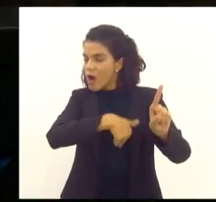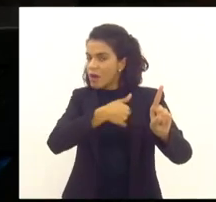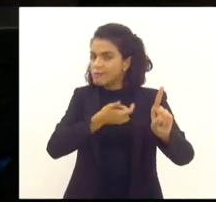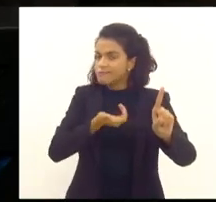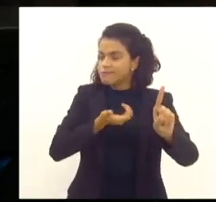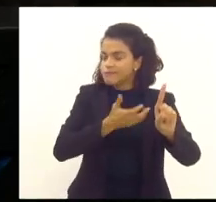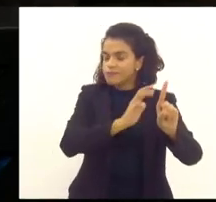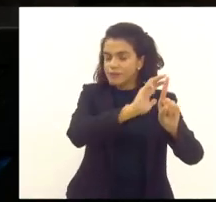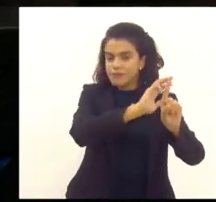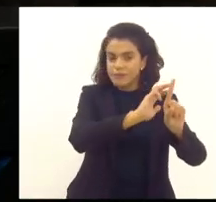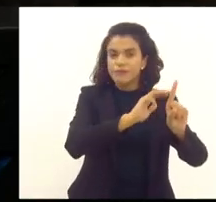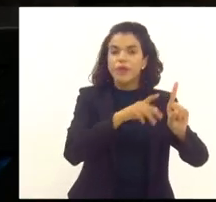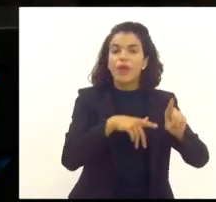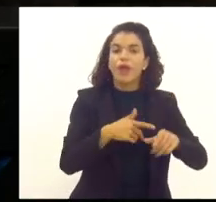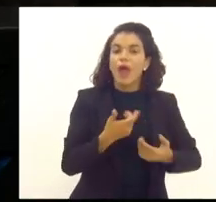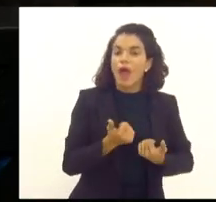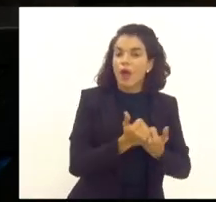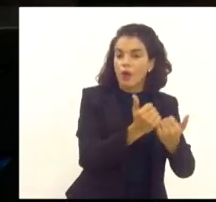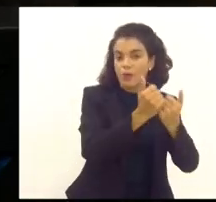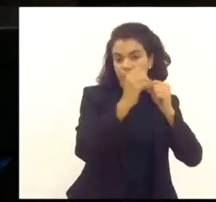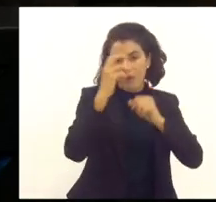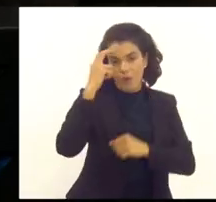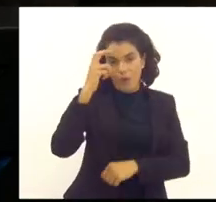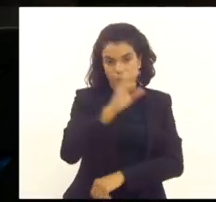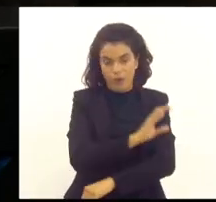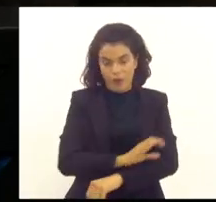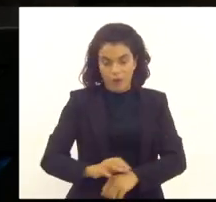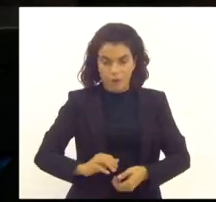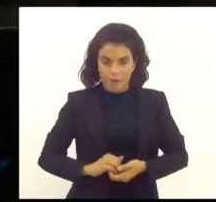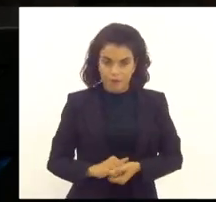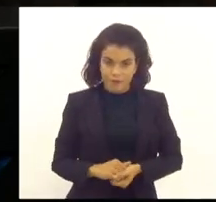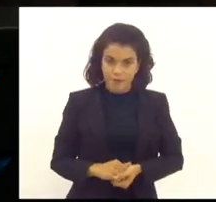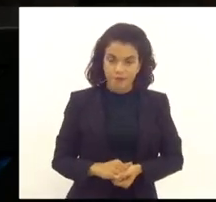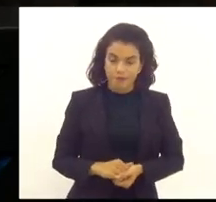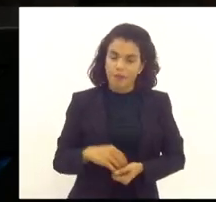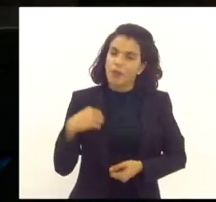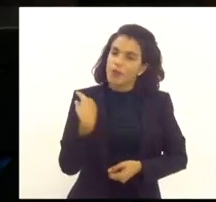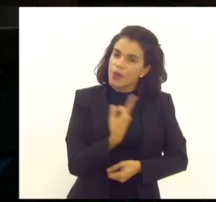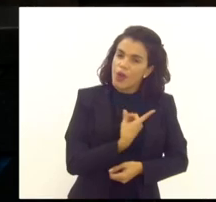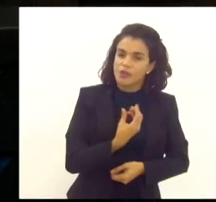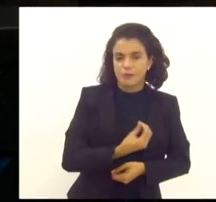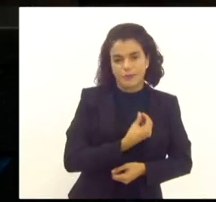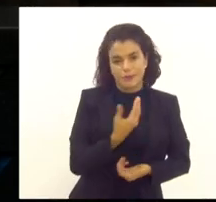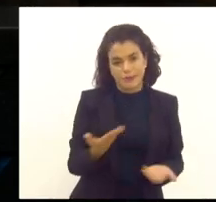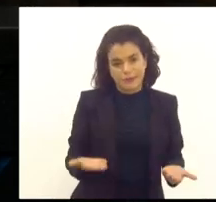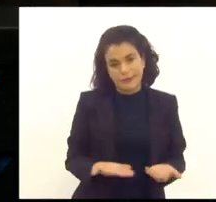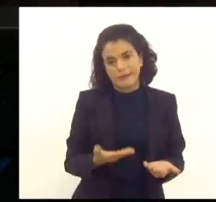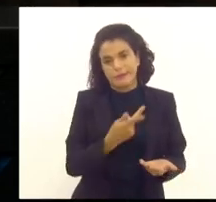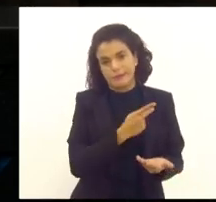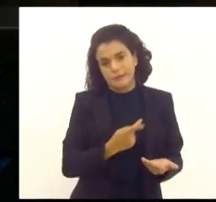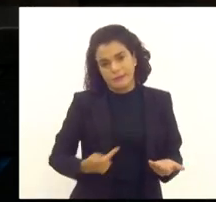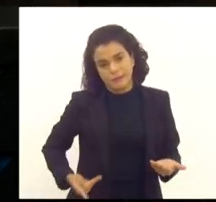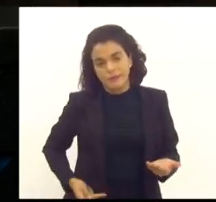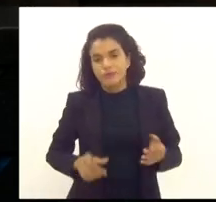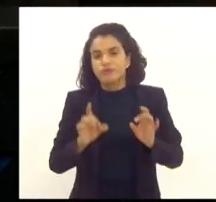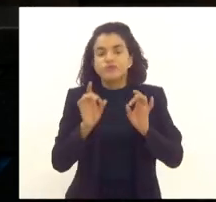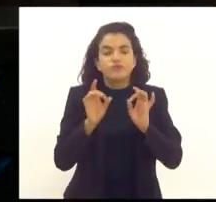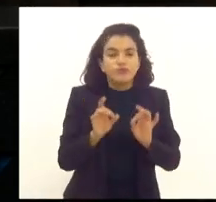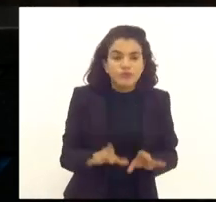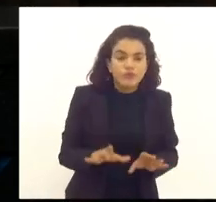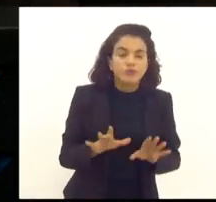inestimável contribuição cultural não estamos aqui o senhor presidente apenas